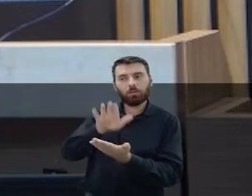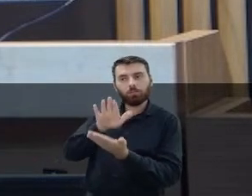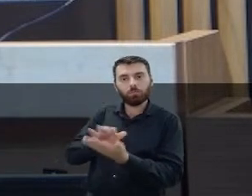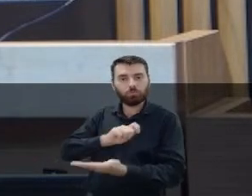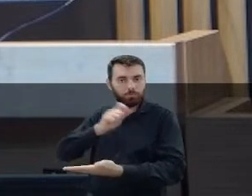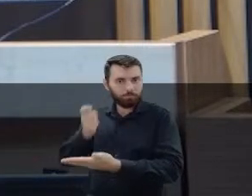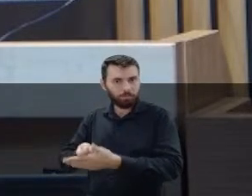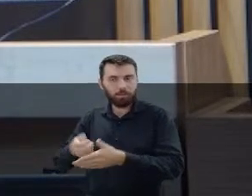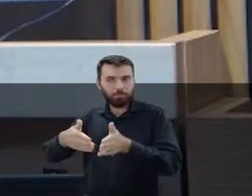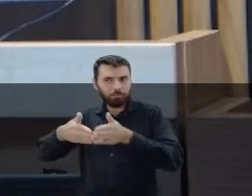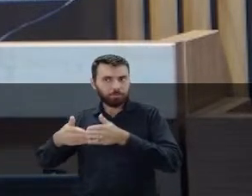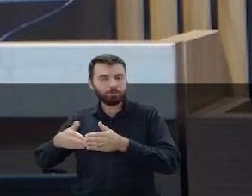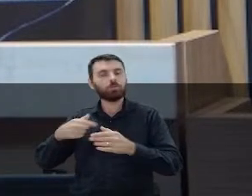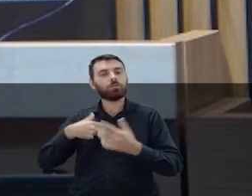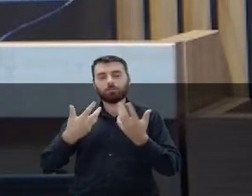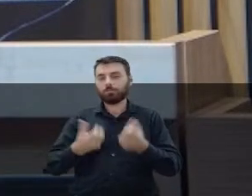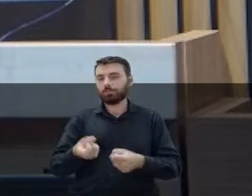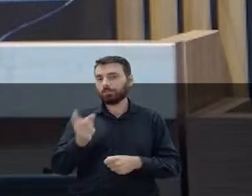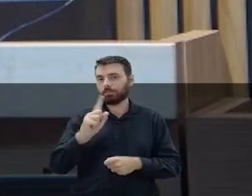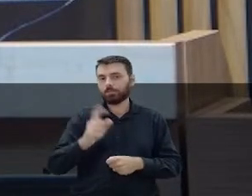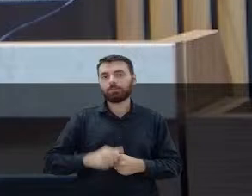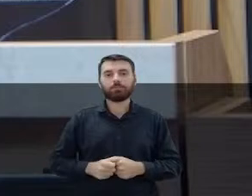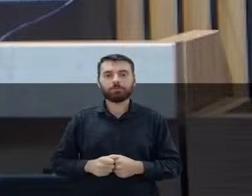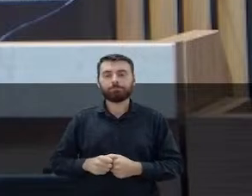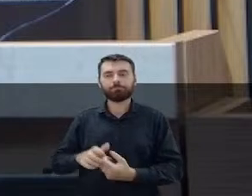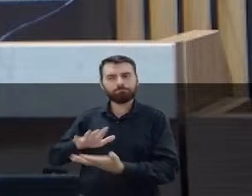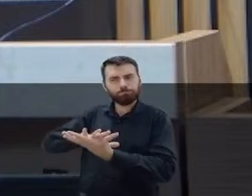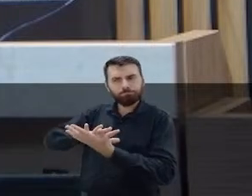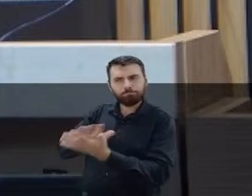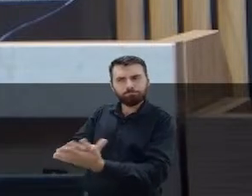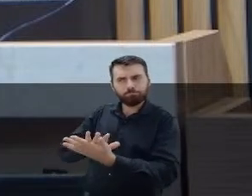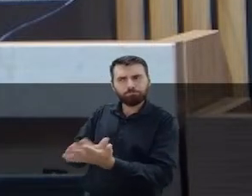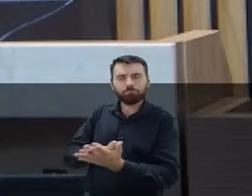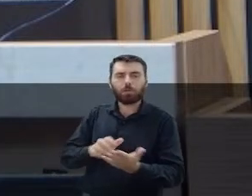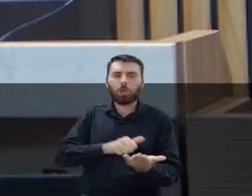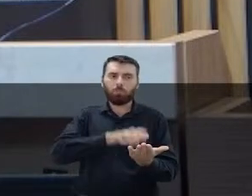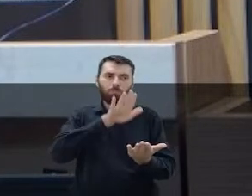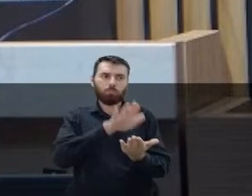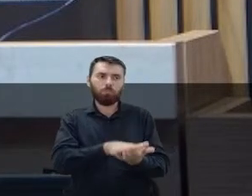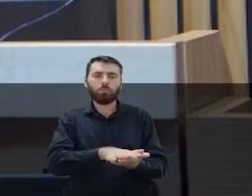provimento. Dano moral quanto indenizatório,